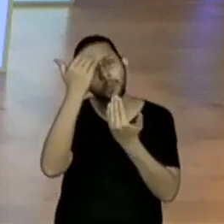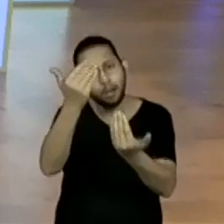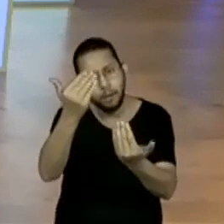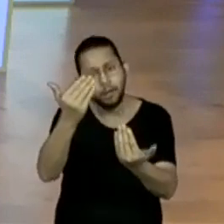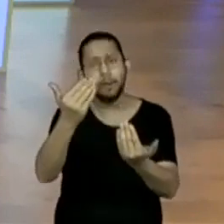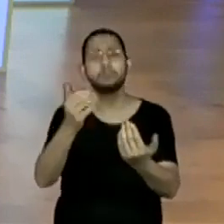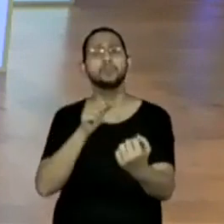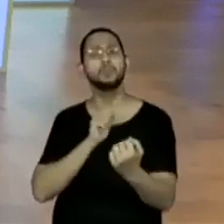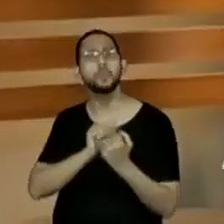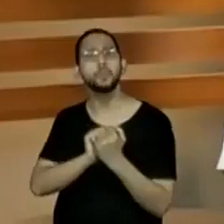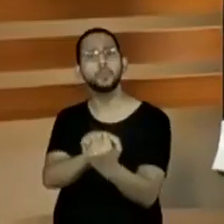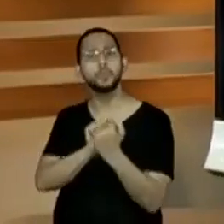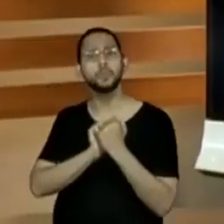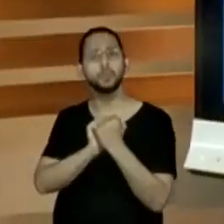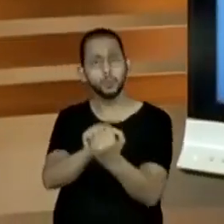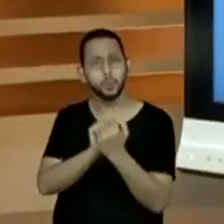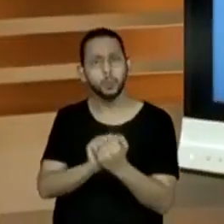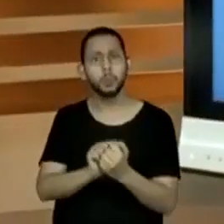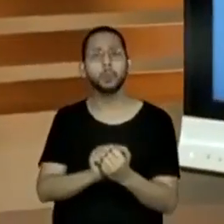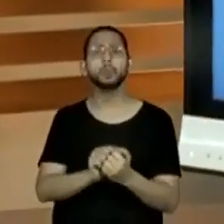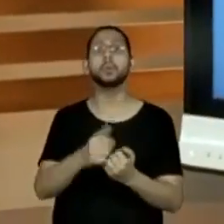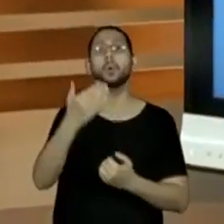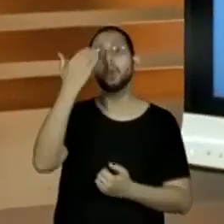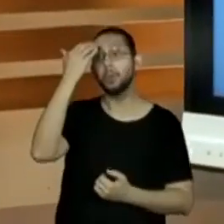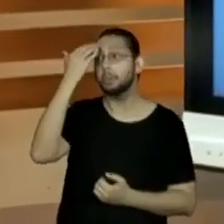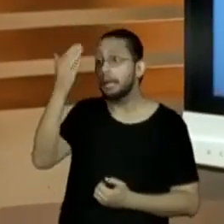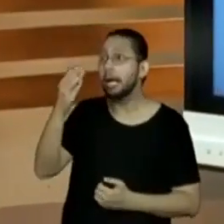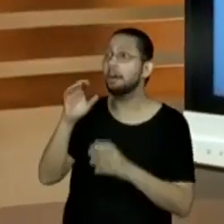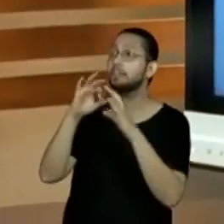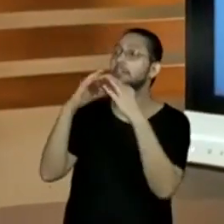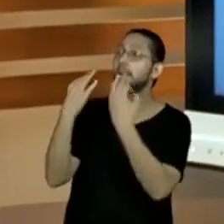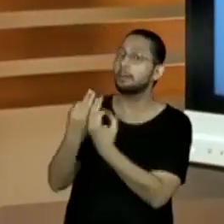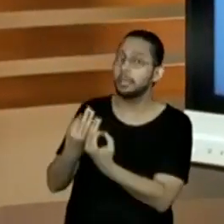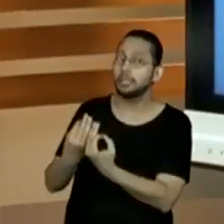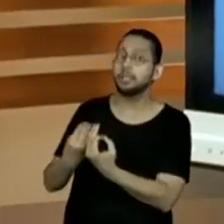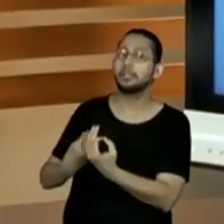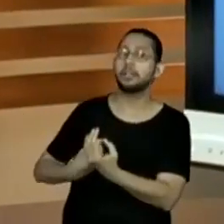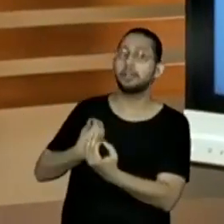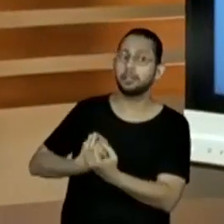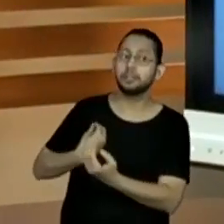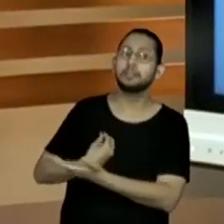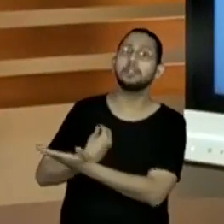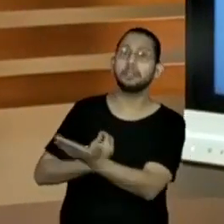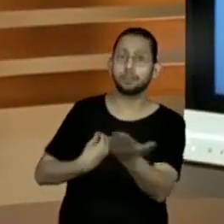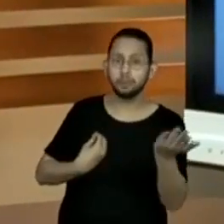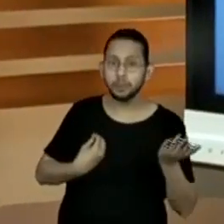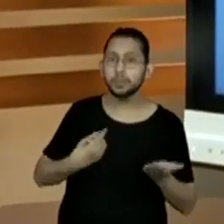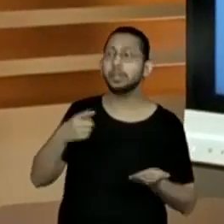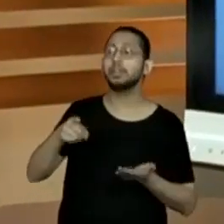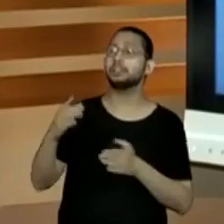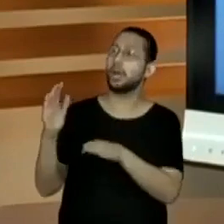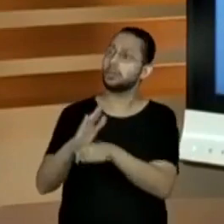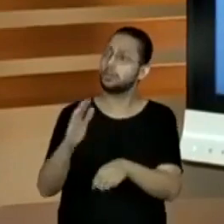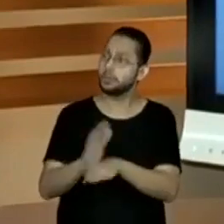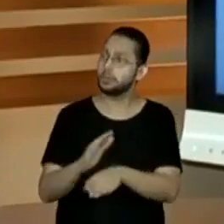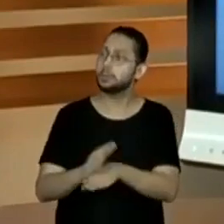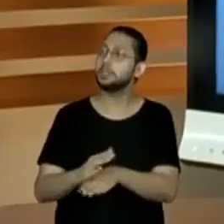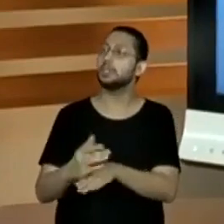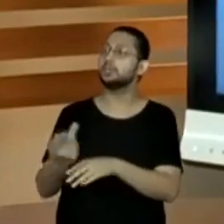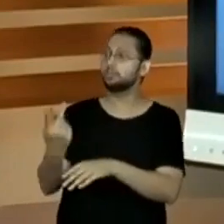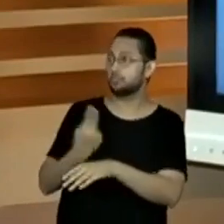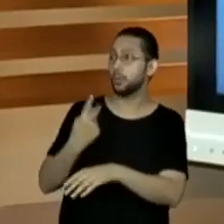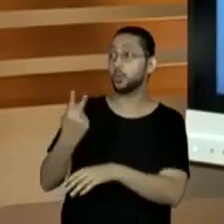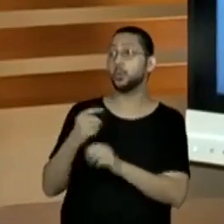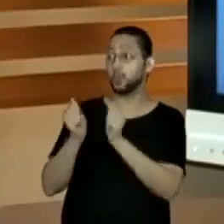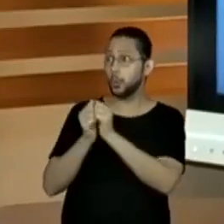de vocês. Muito obrigado, responsáveis, familiares, pela companhia de vocês e esse auxílio, essa